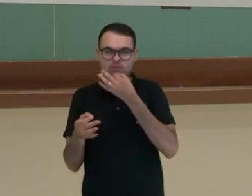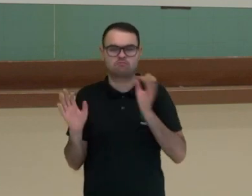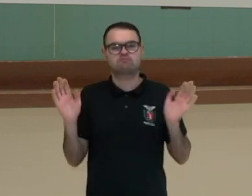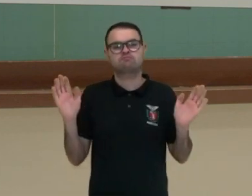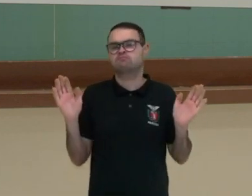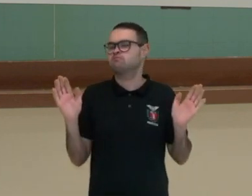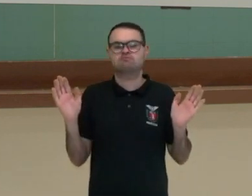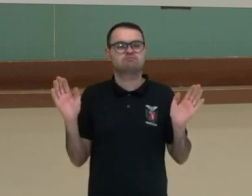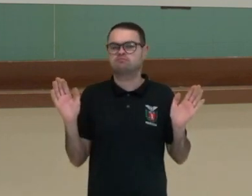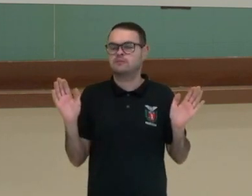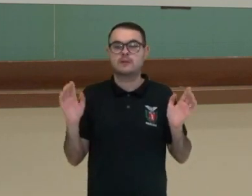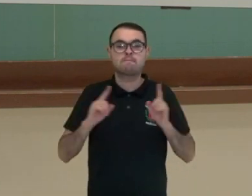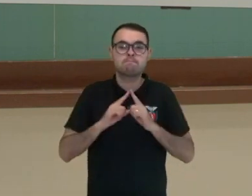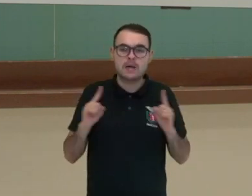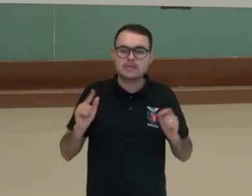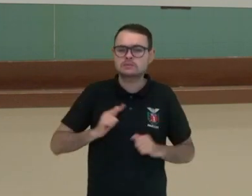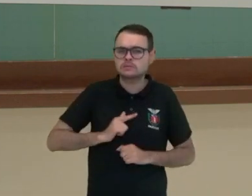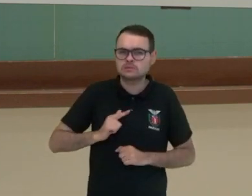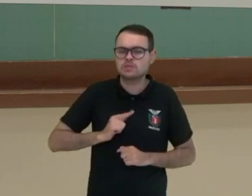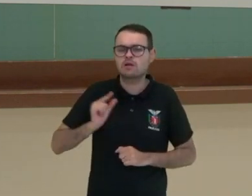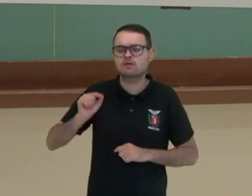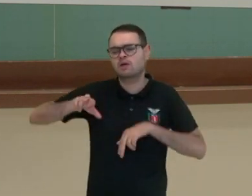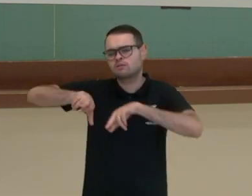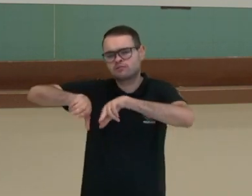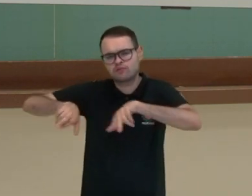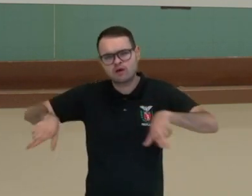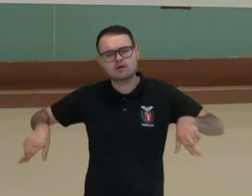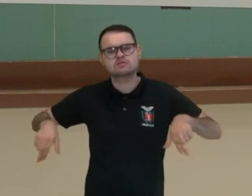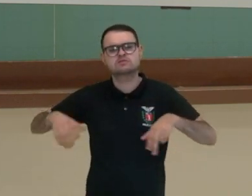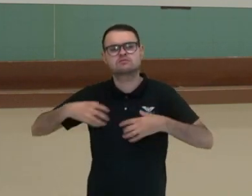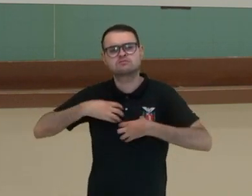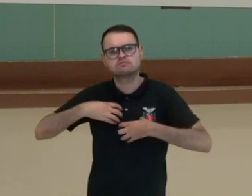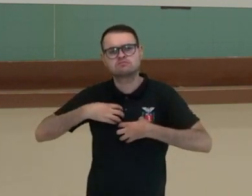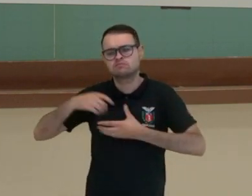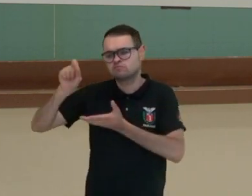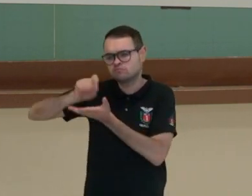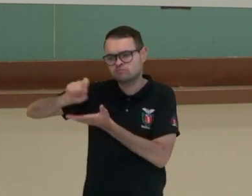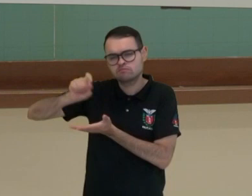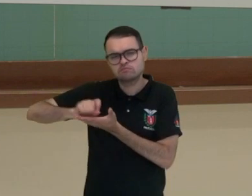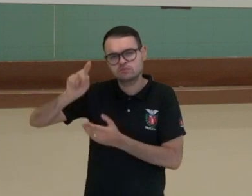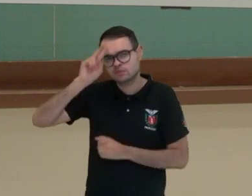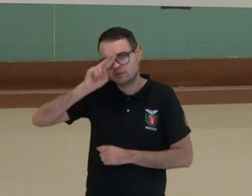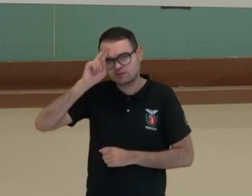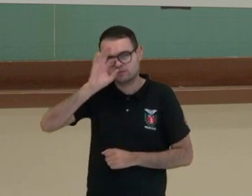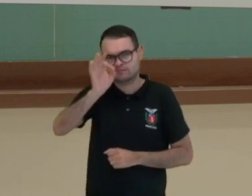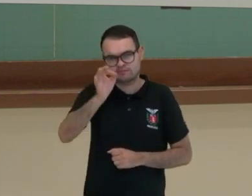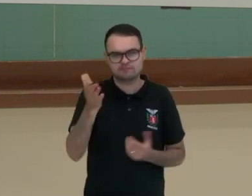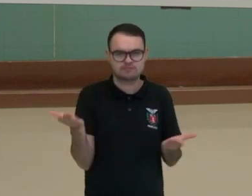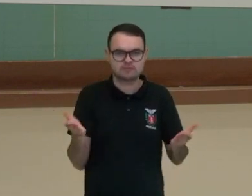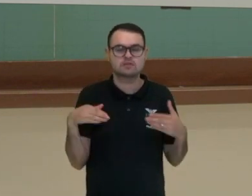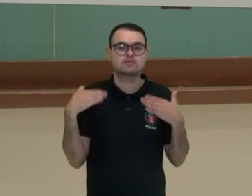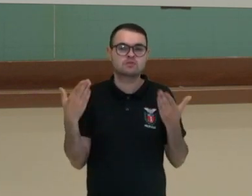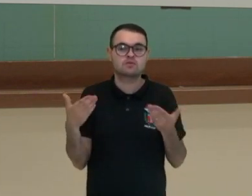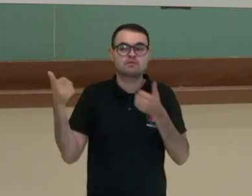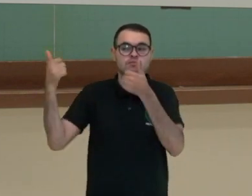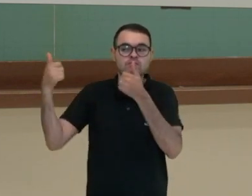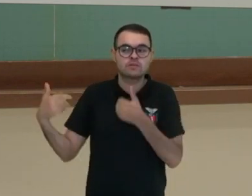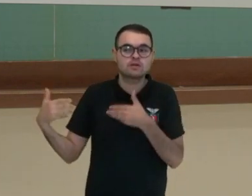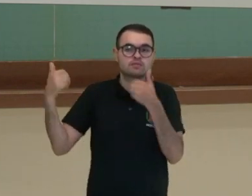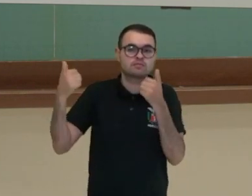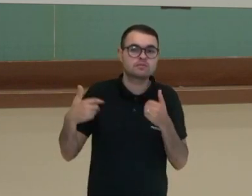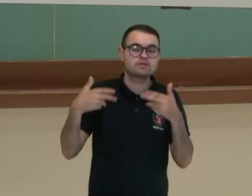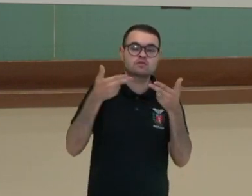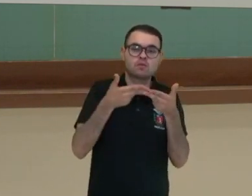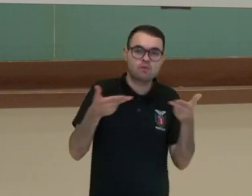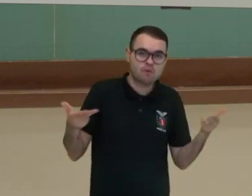E é claro que nós vamos ter aí várias formas de escrita da história, né? Então, quando ele vai justificar algo,